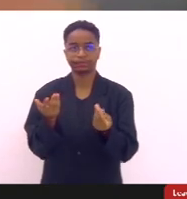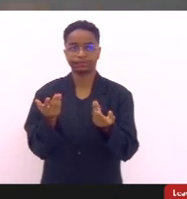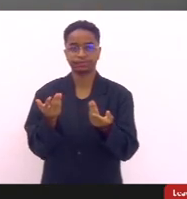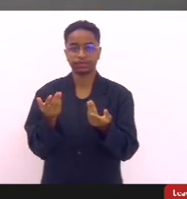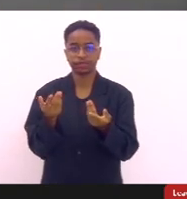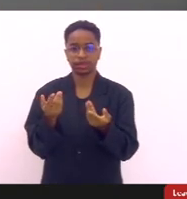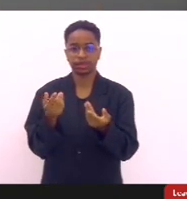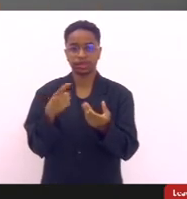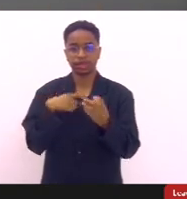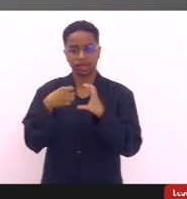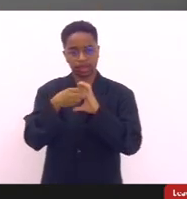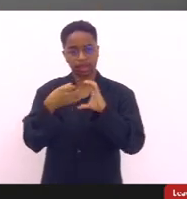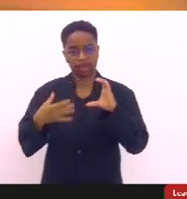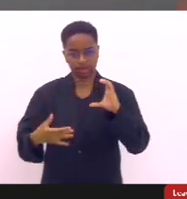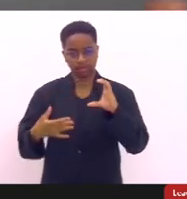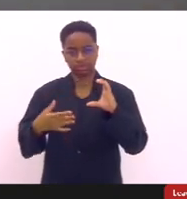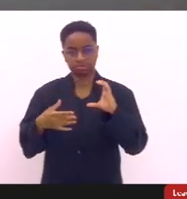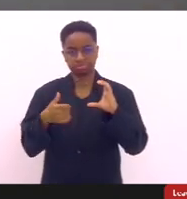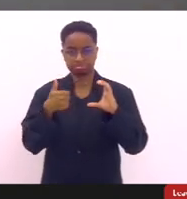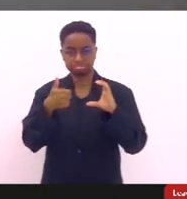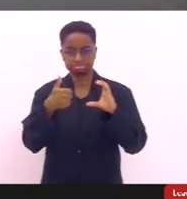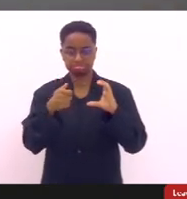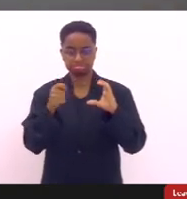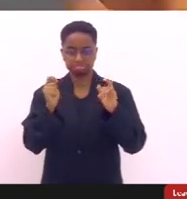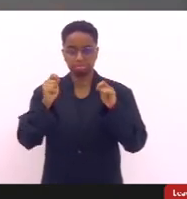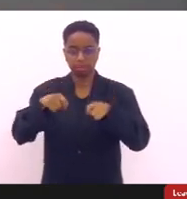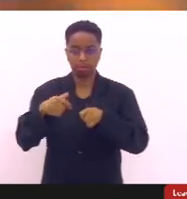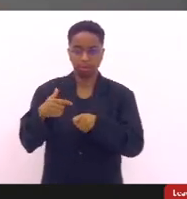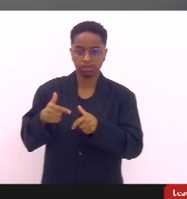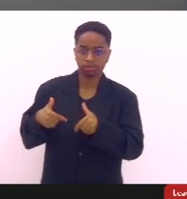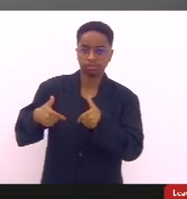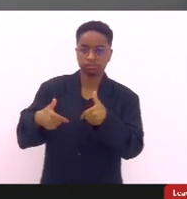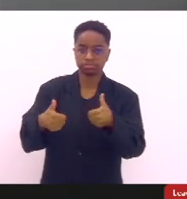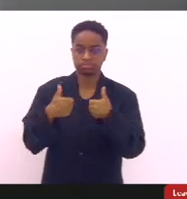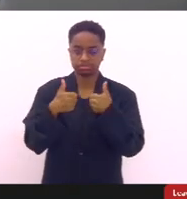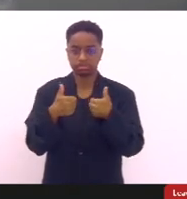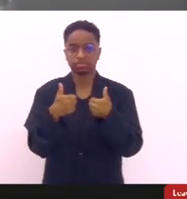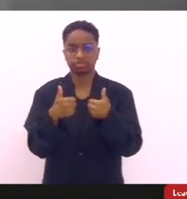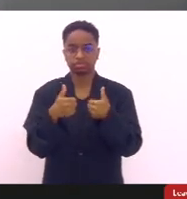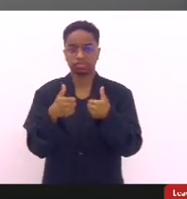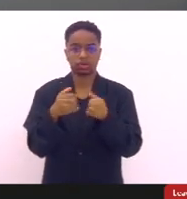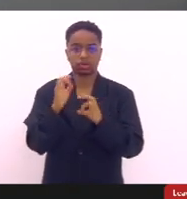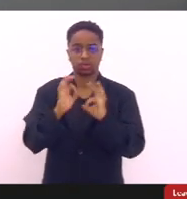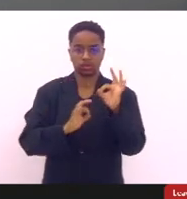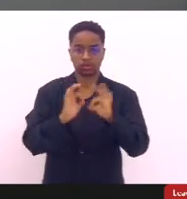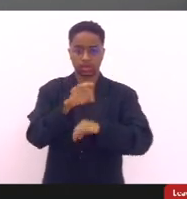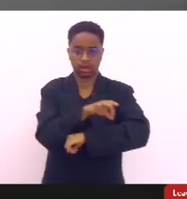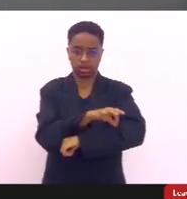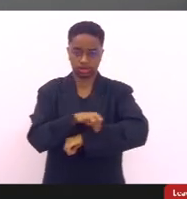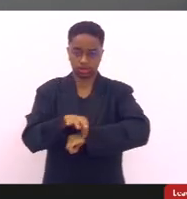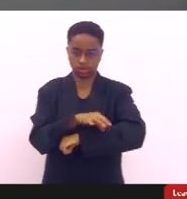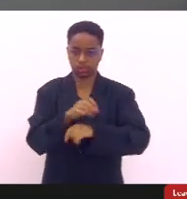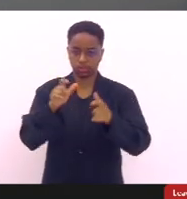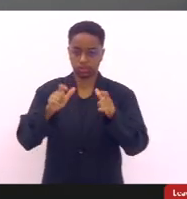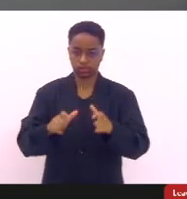com as características, as boas práticas necessárias na questão arquitetural.